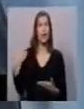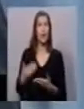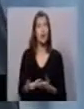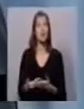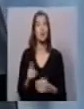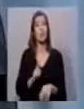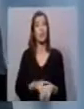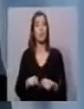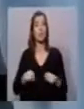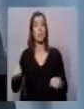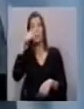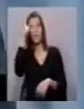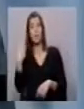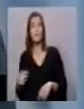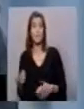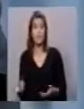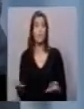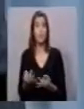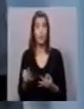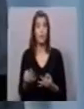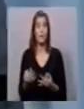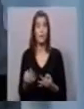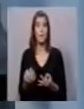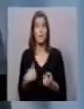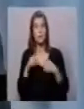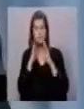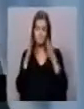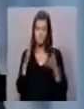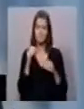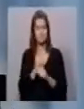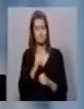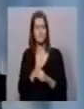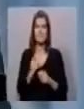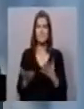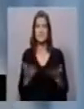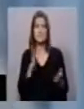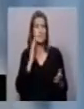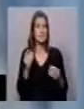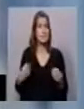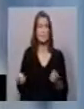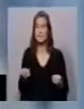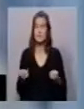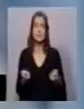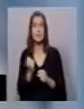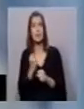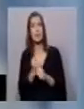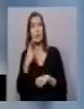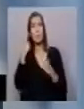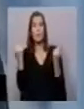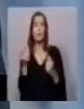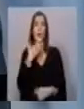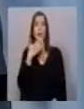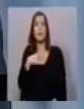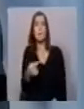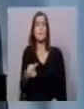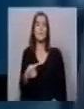mais difíceis, tiveram com uma grande dedicação a procurar encontrar formas de prestar um serviço público minimamente de